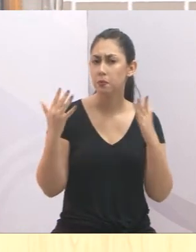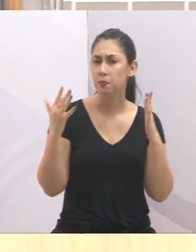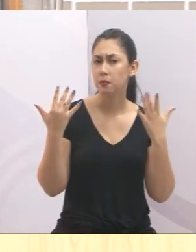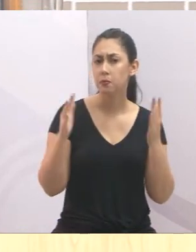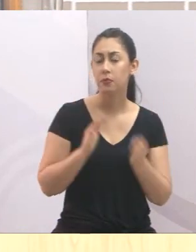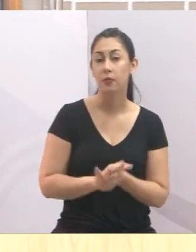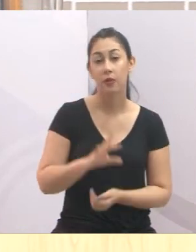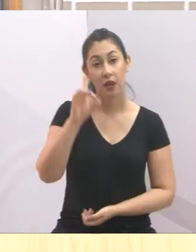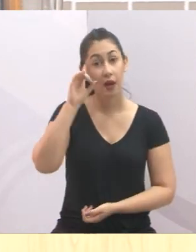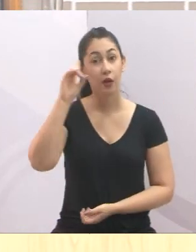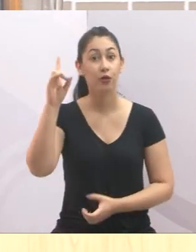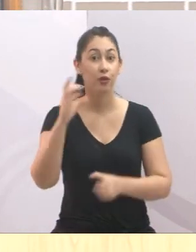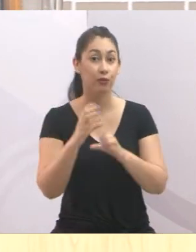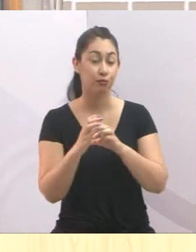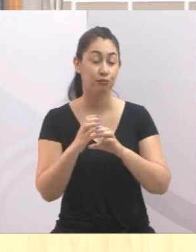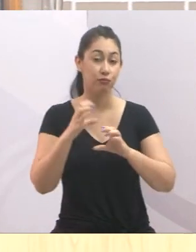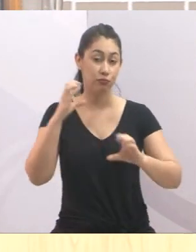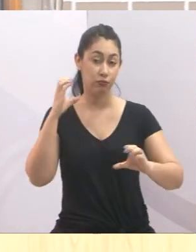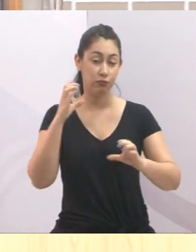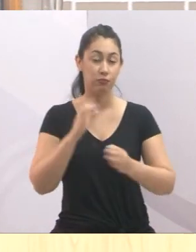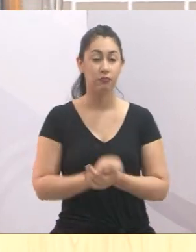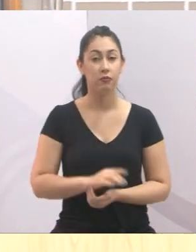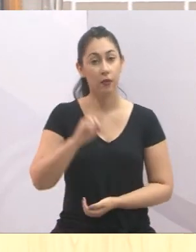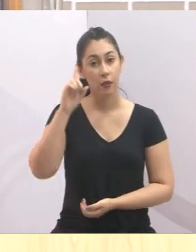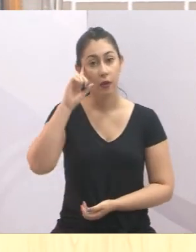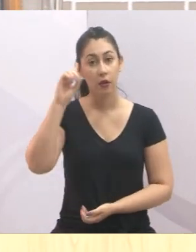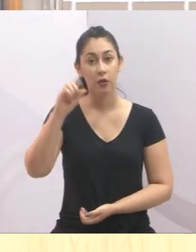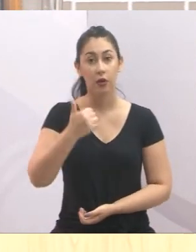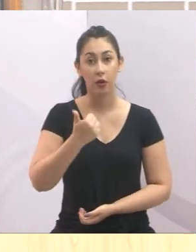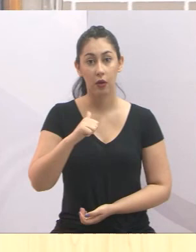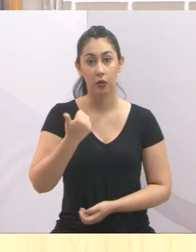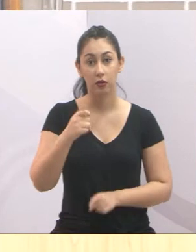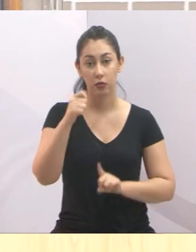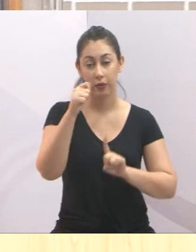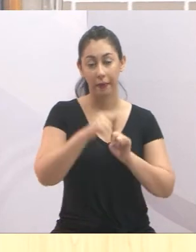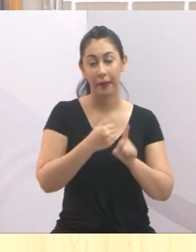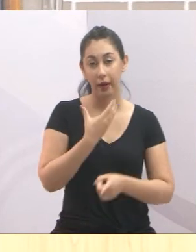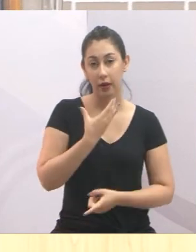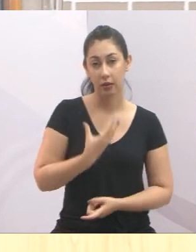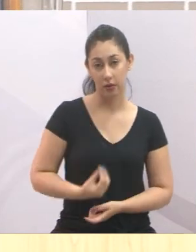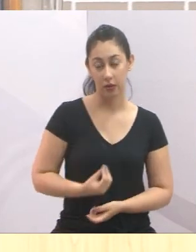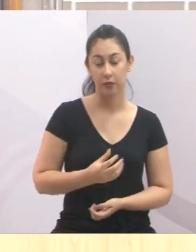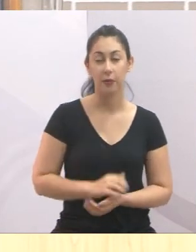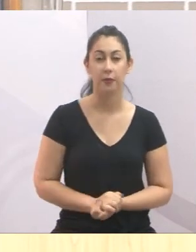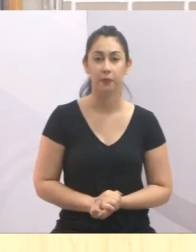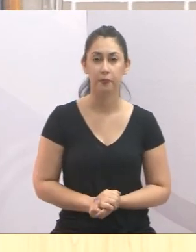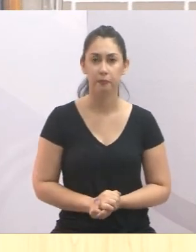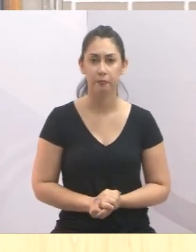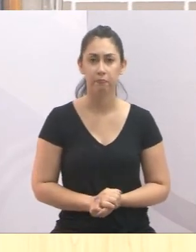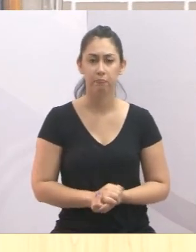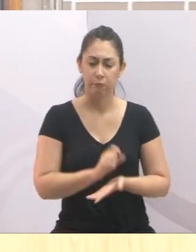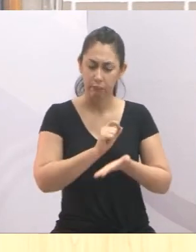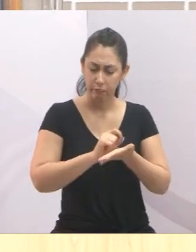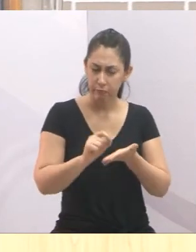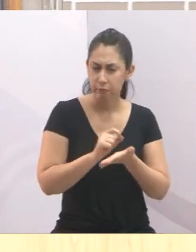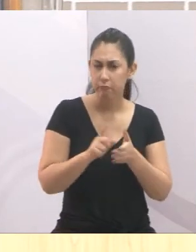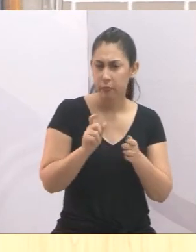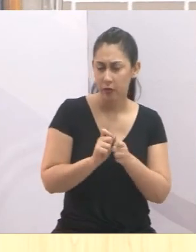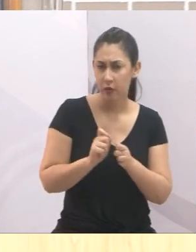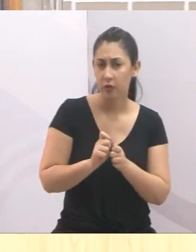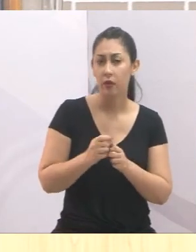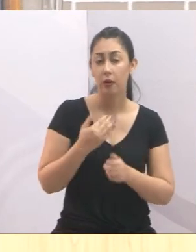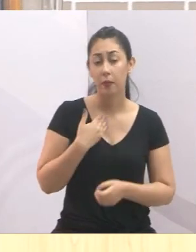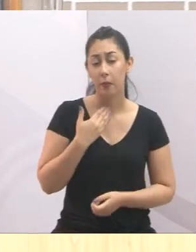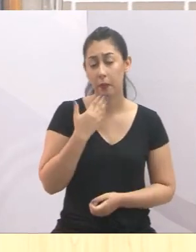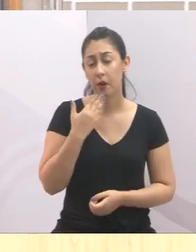do Engenheiro, celebrado em 11 de dezembro. Feito esse registro, respeitosamente